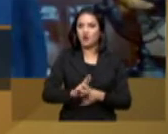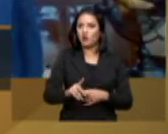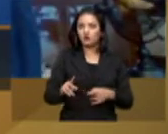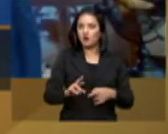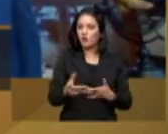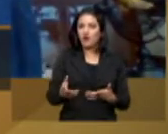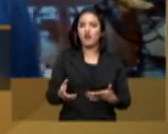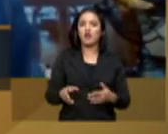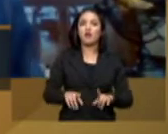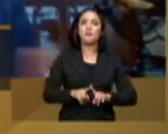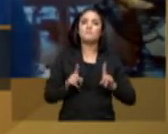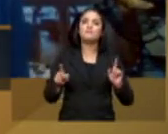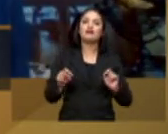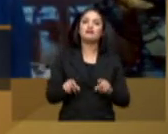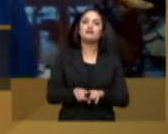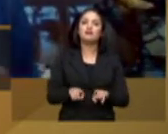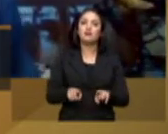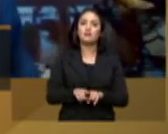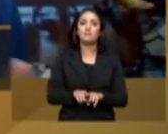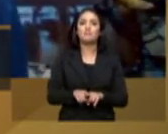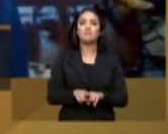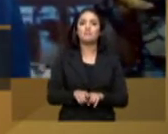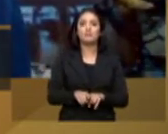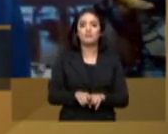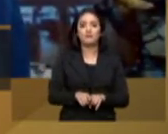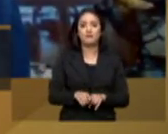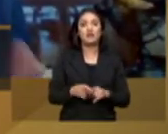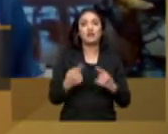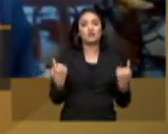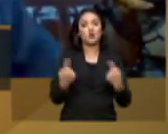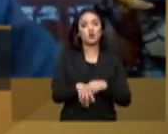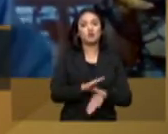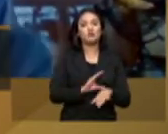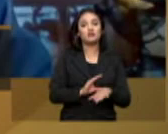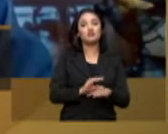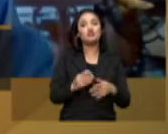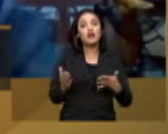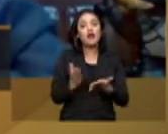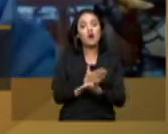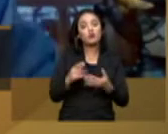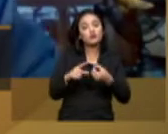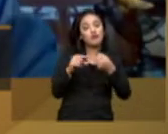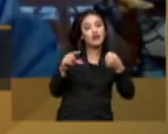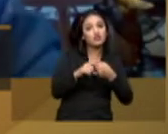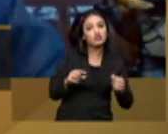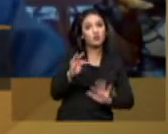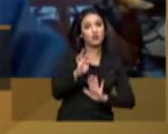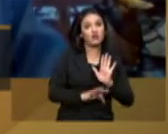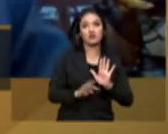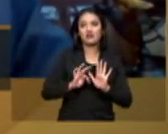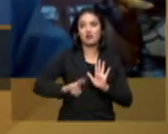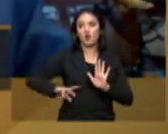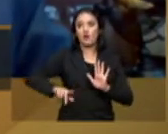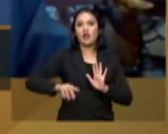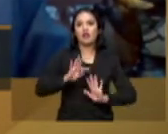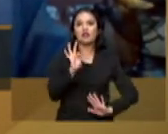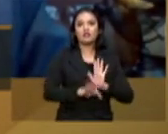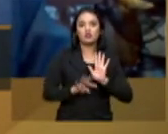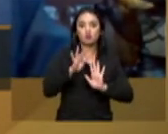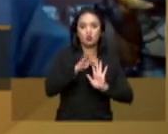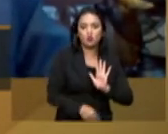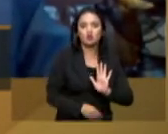total cabimento da declaração de inconstitucionalidade de parte do texto, que é exatamente a parte que, de forma